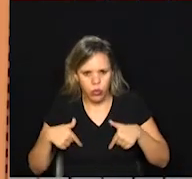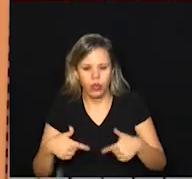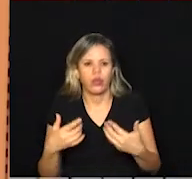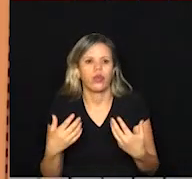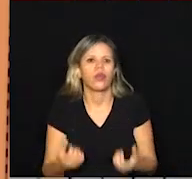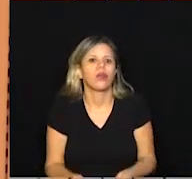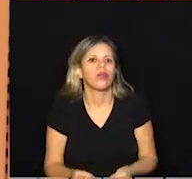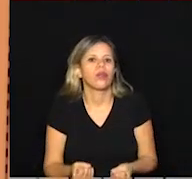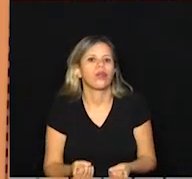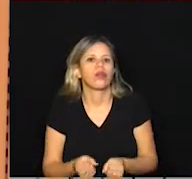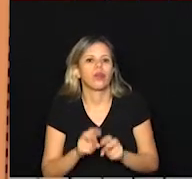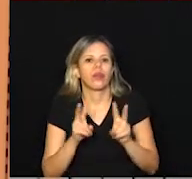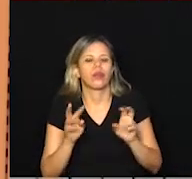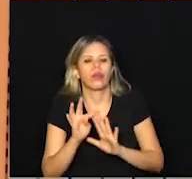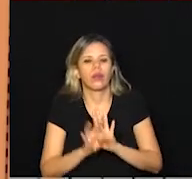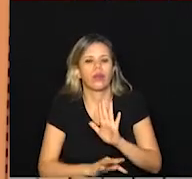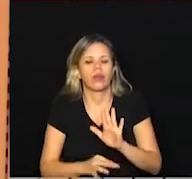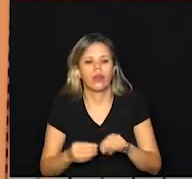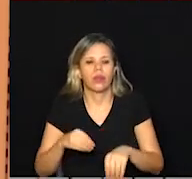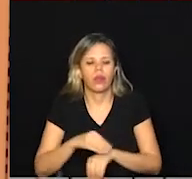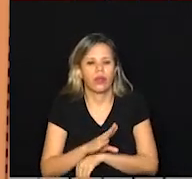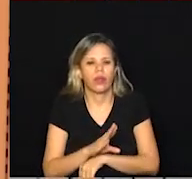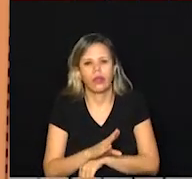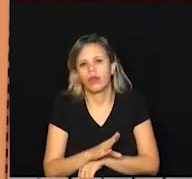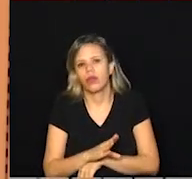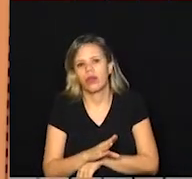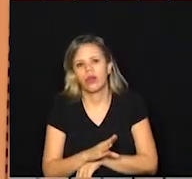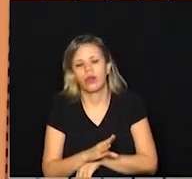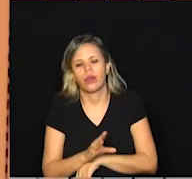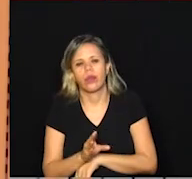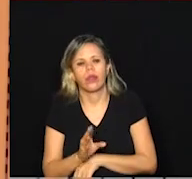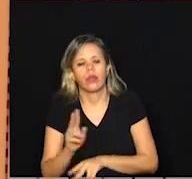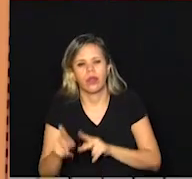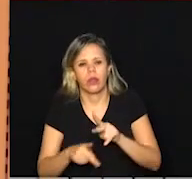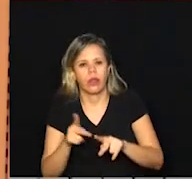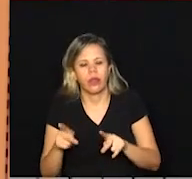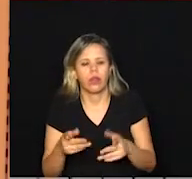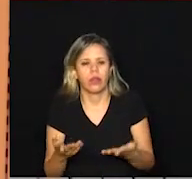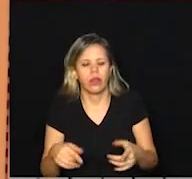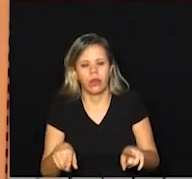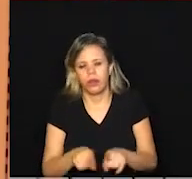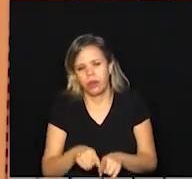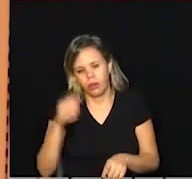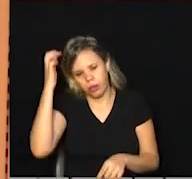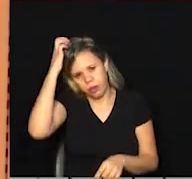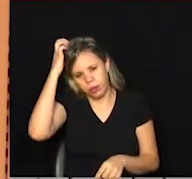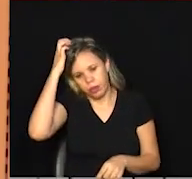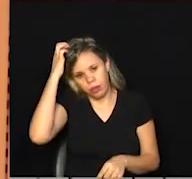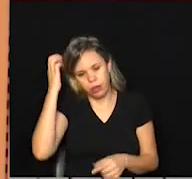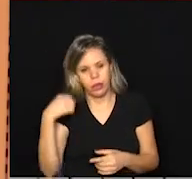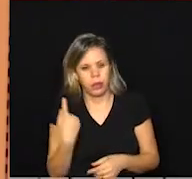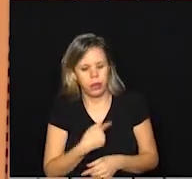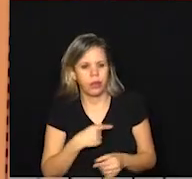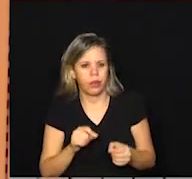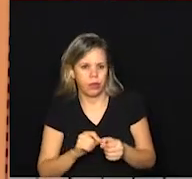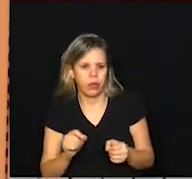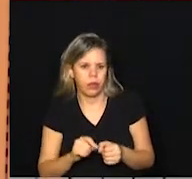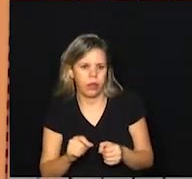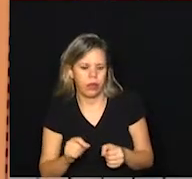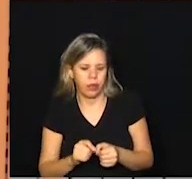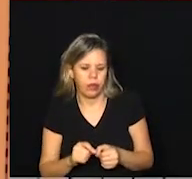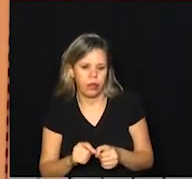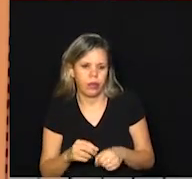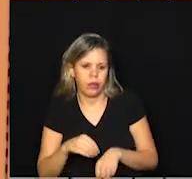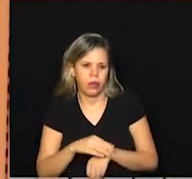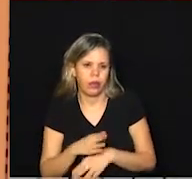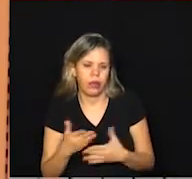acolhendo o texto encaminhado pelo pelo coletivo também é nós fazemos esse